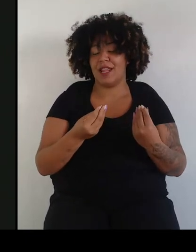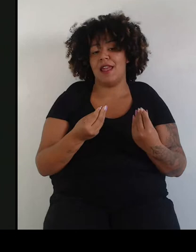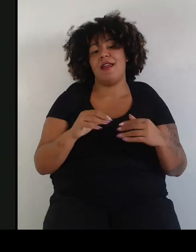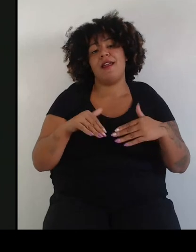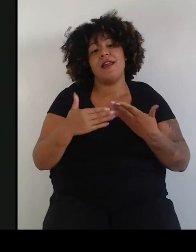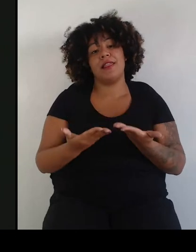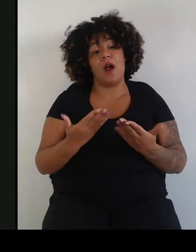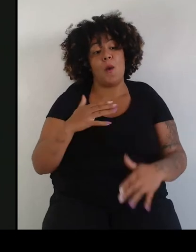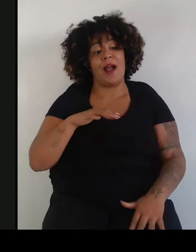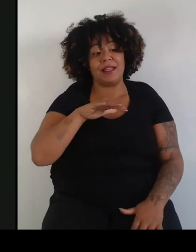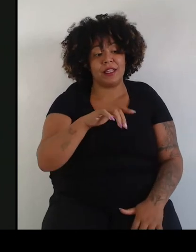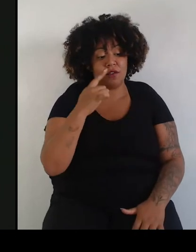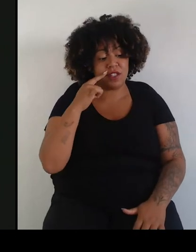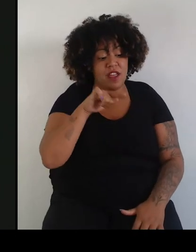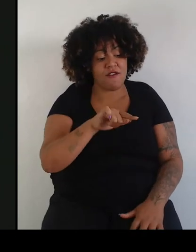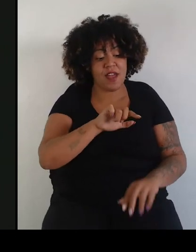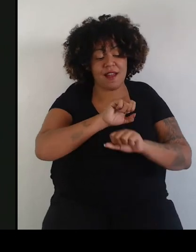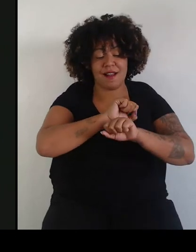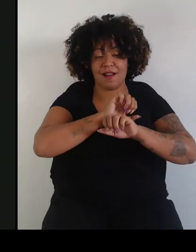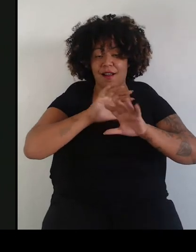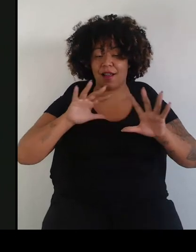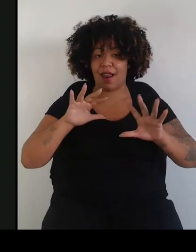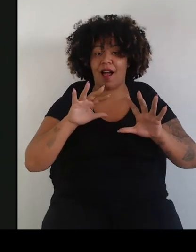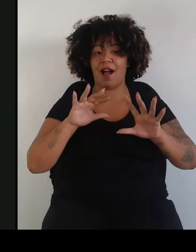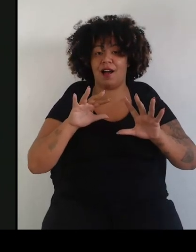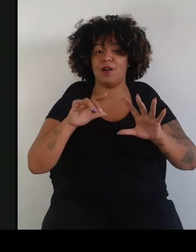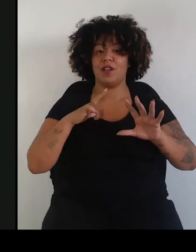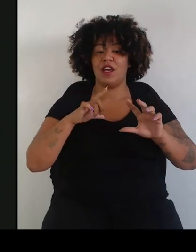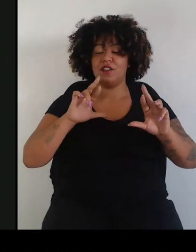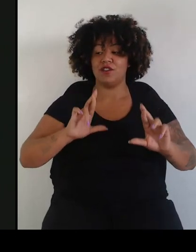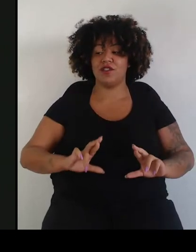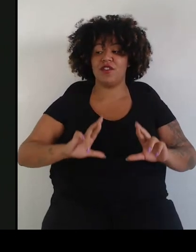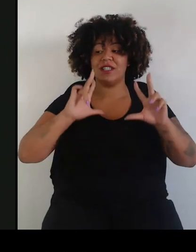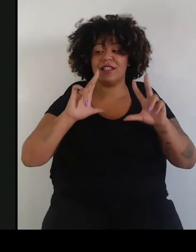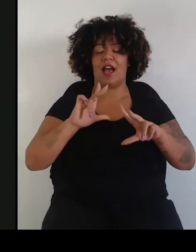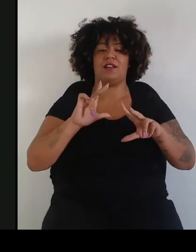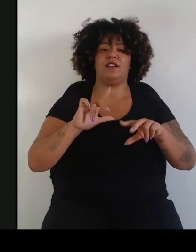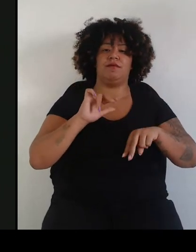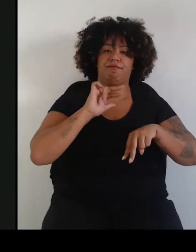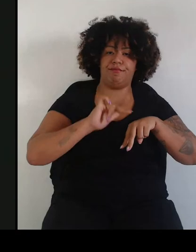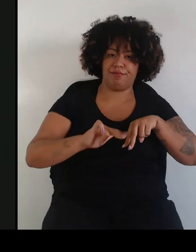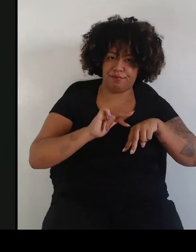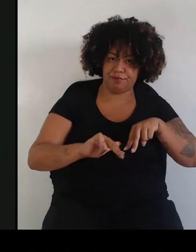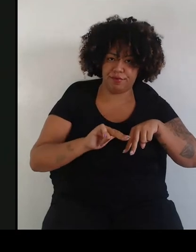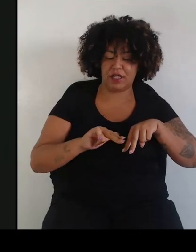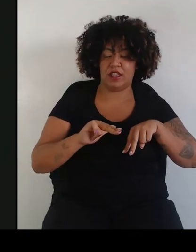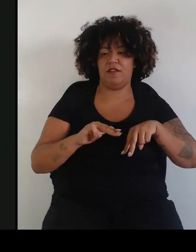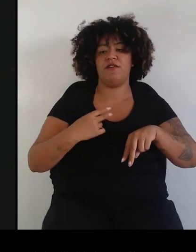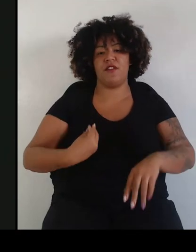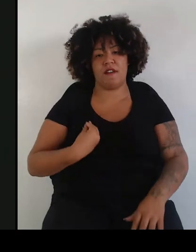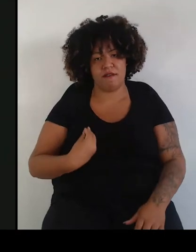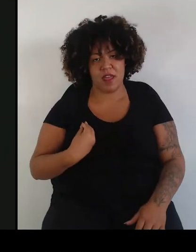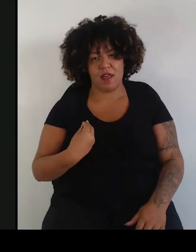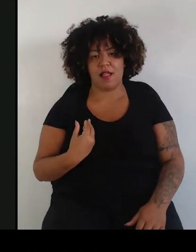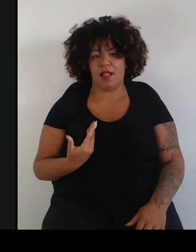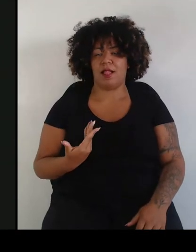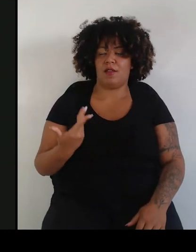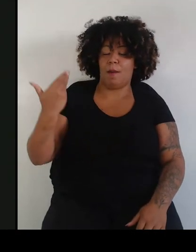deslocamento da identidade dos corpos vivos animais